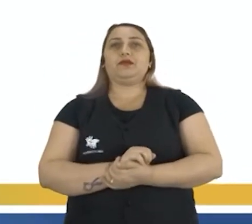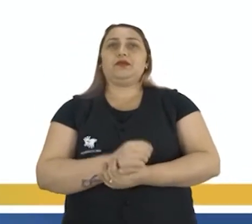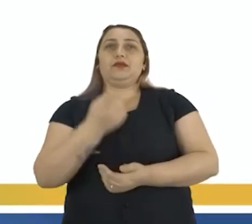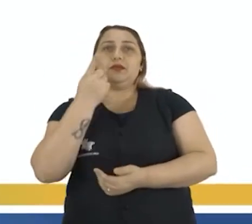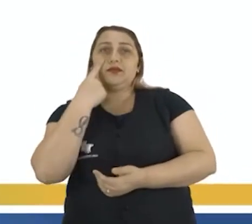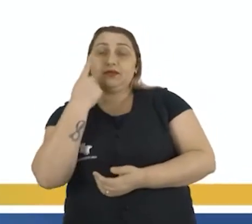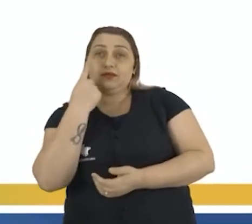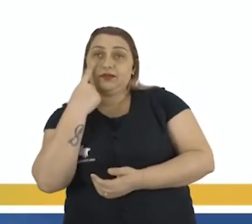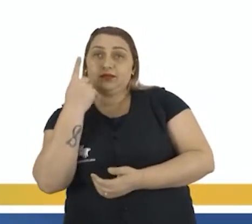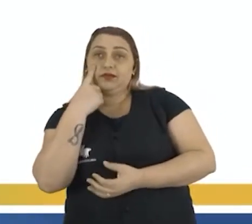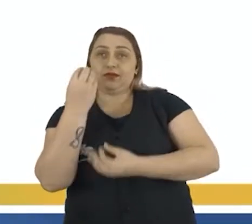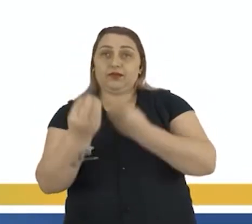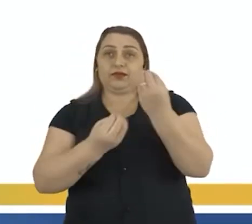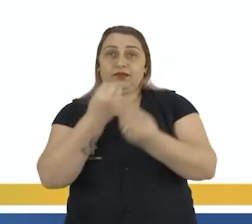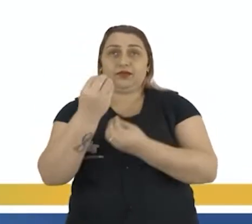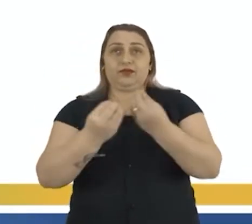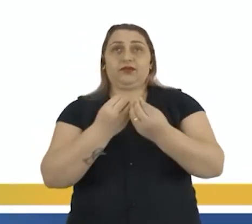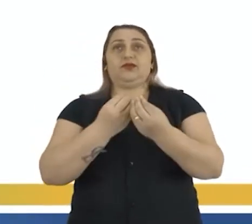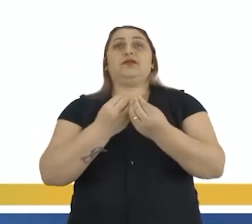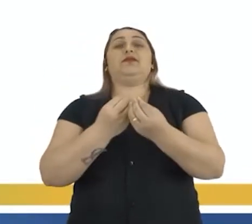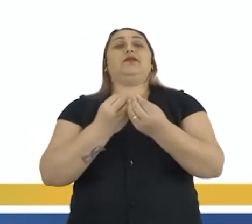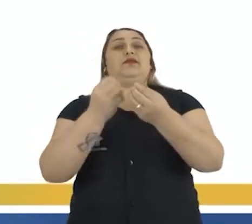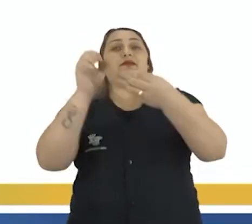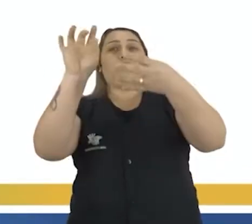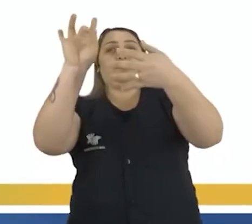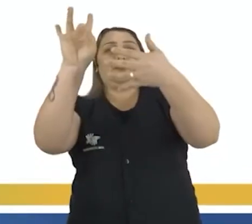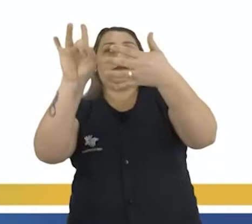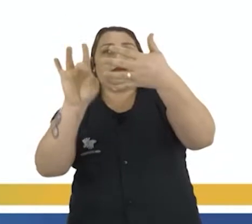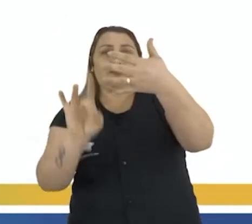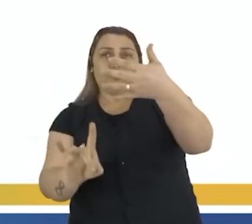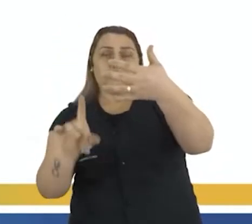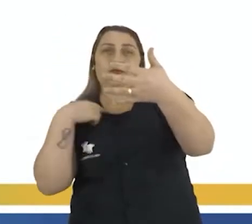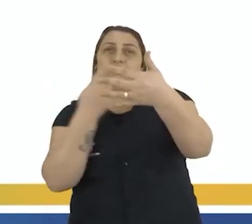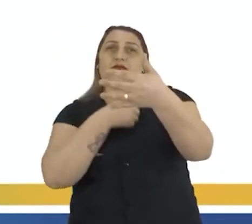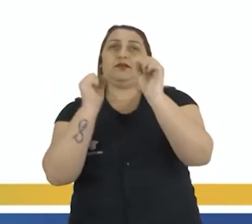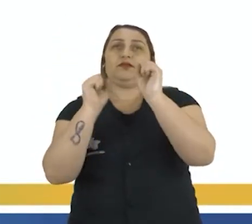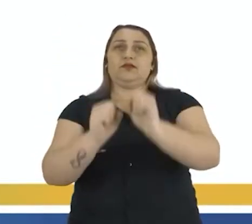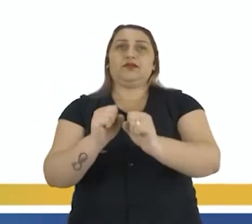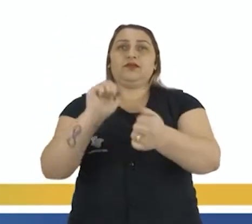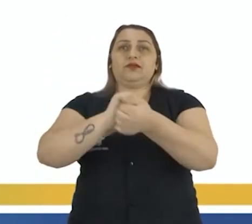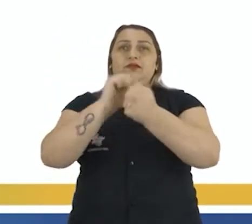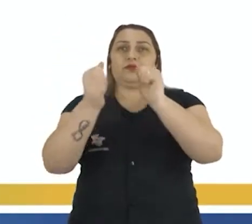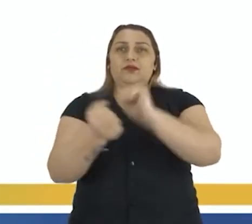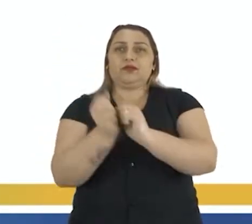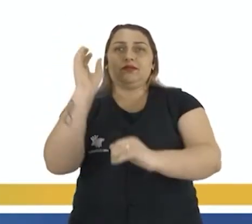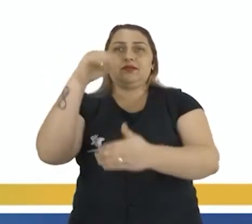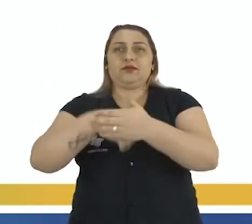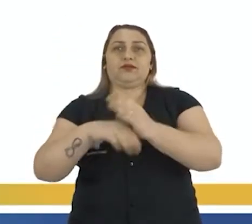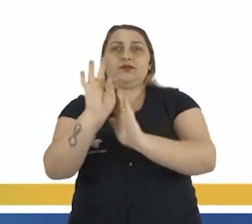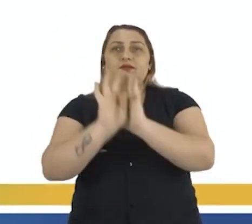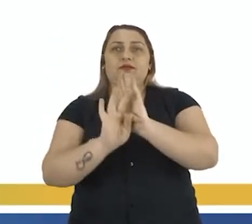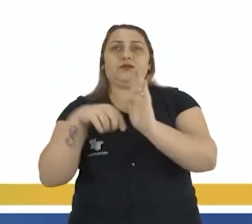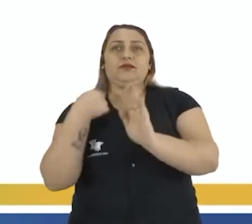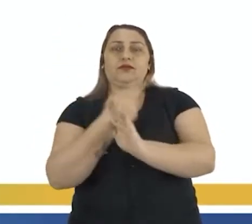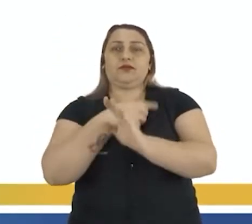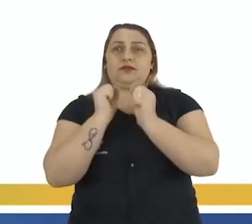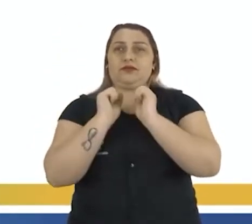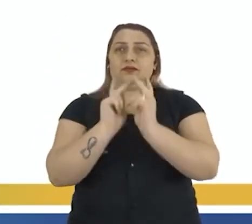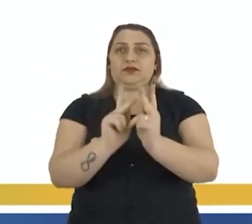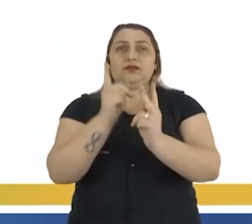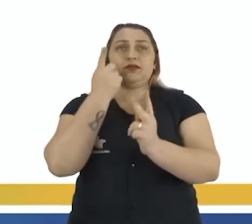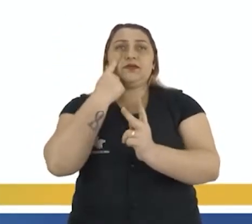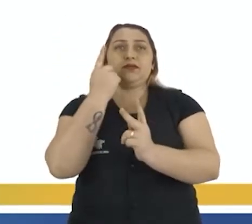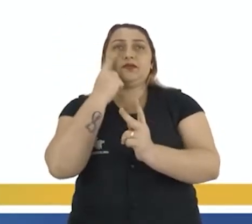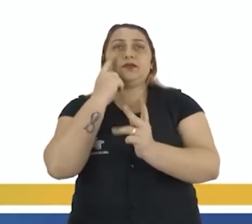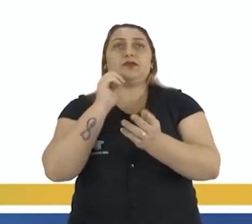que funciona a definição de cada um deles para a gente poder adequá-lo dentro do nosso texto, ok? Olha